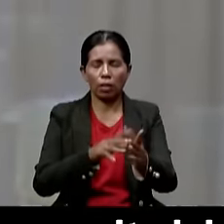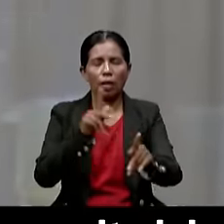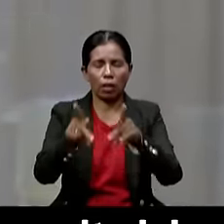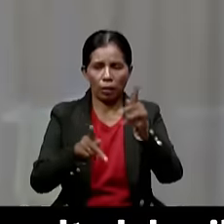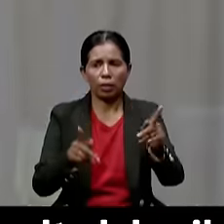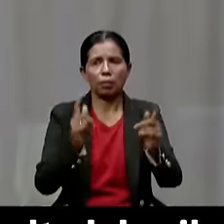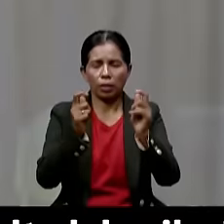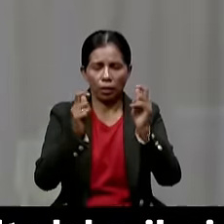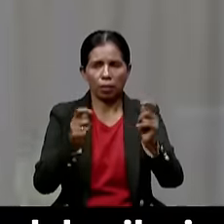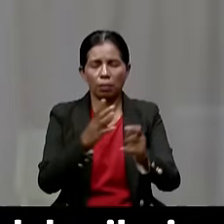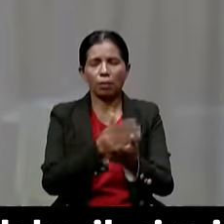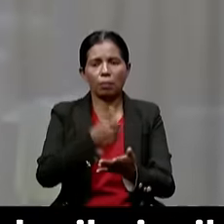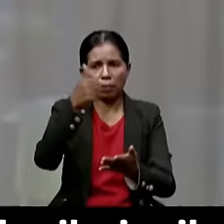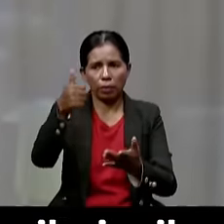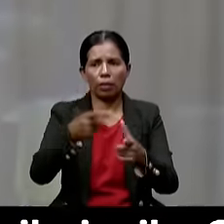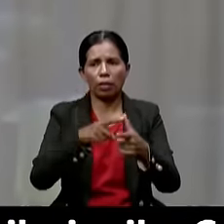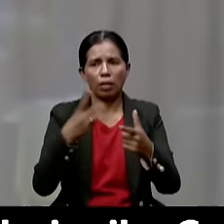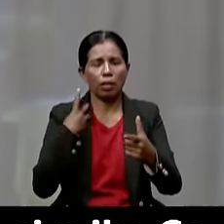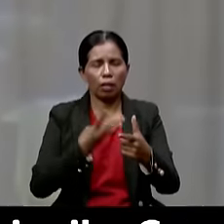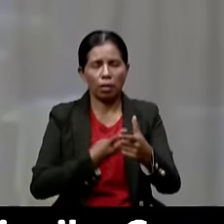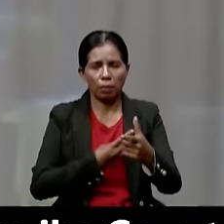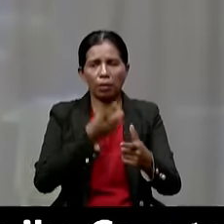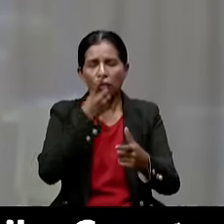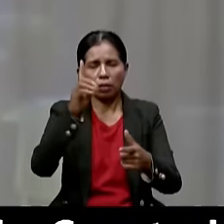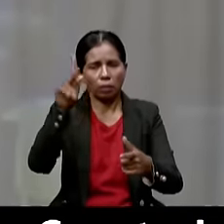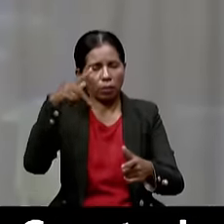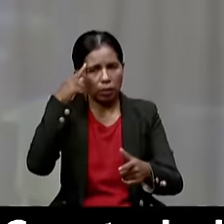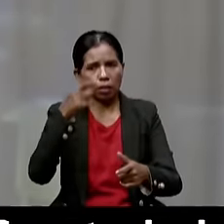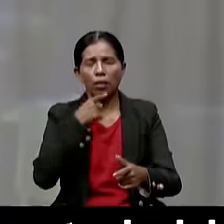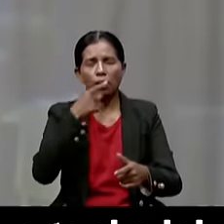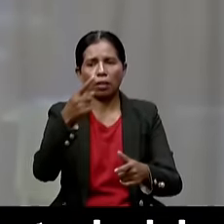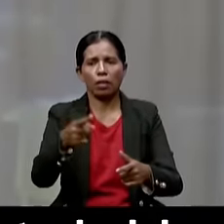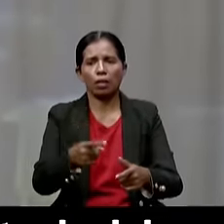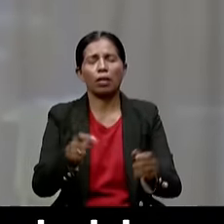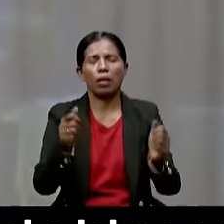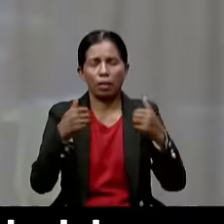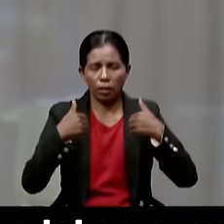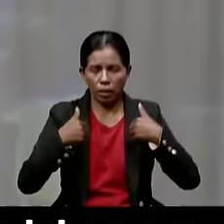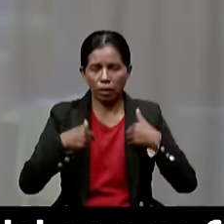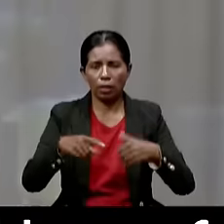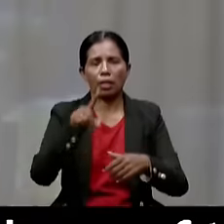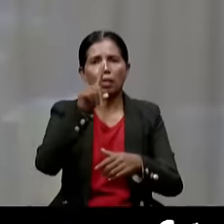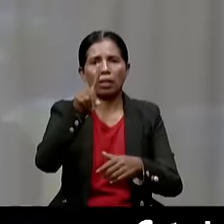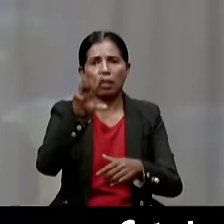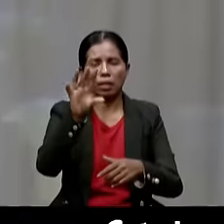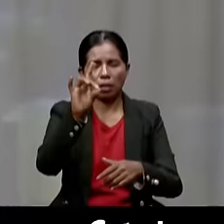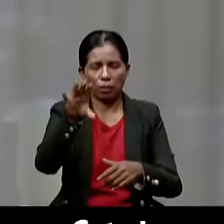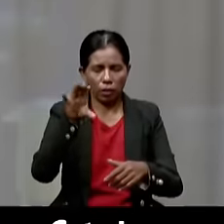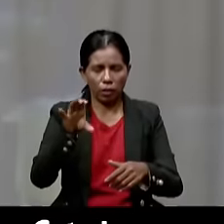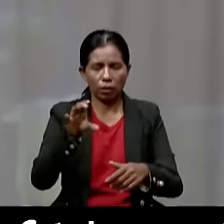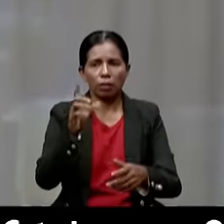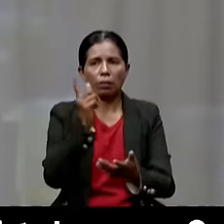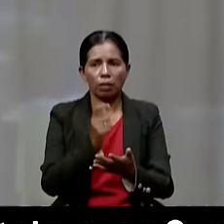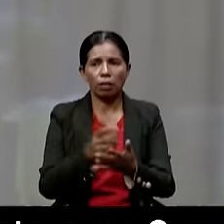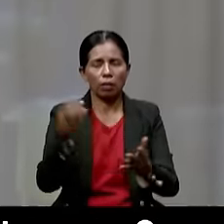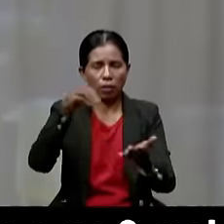ne barak los mak pasatena oi amne ka deklarasaun politika ne hatene falta 800 pessoas calma diksa quando passa a rotona, ba a rotona